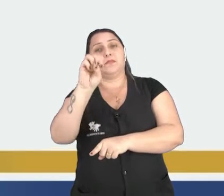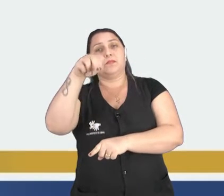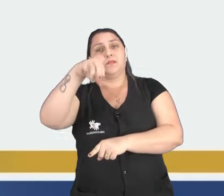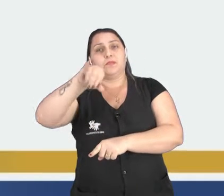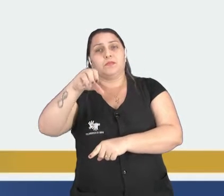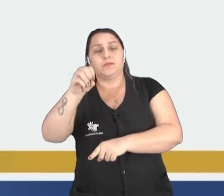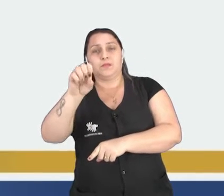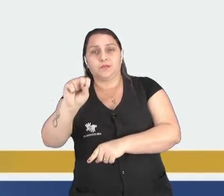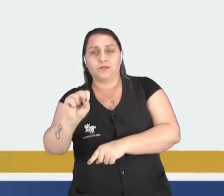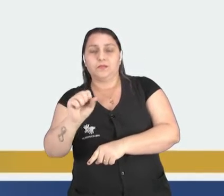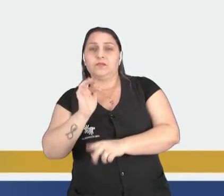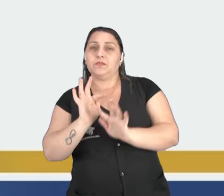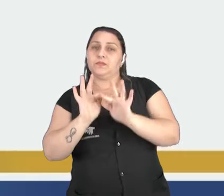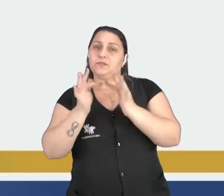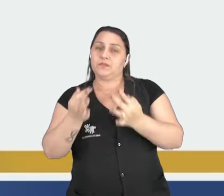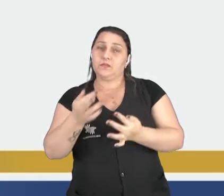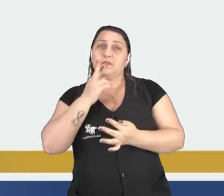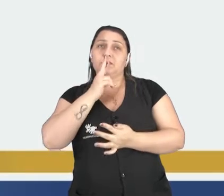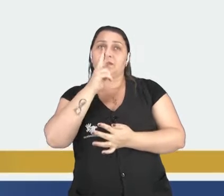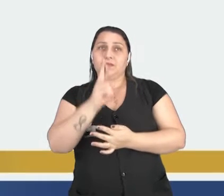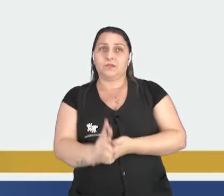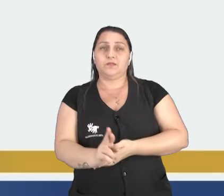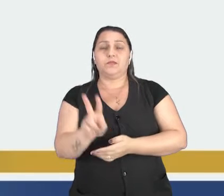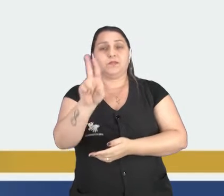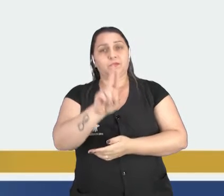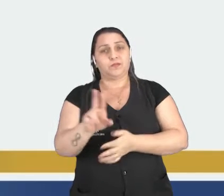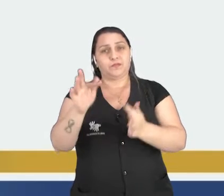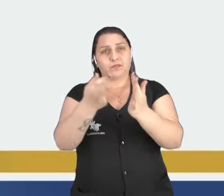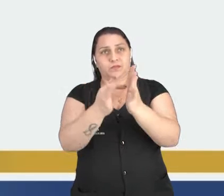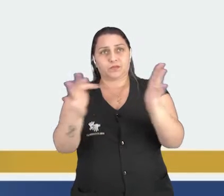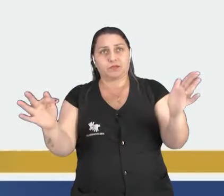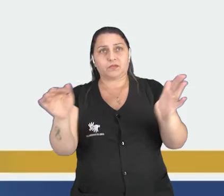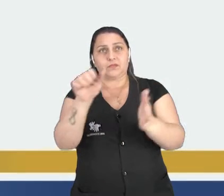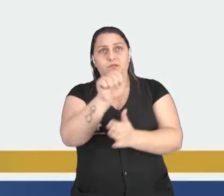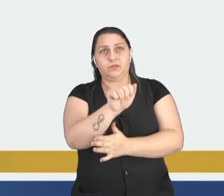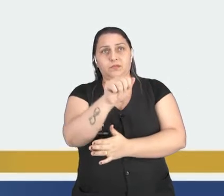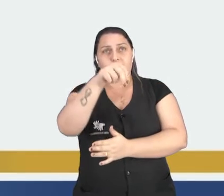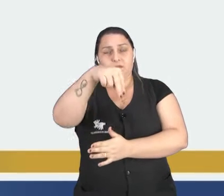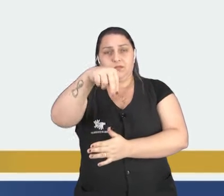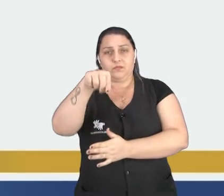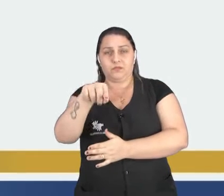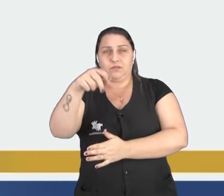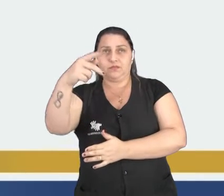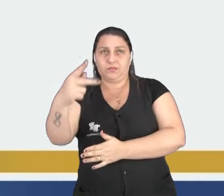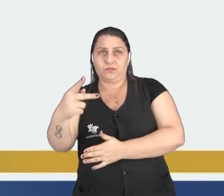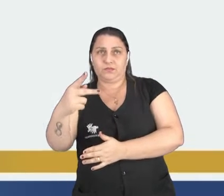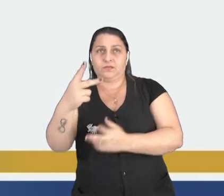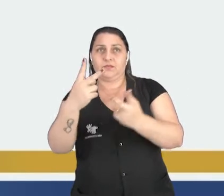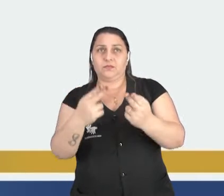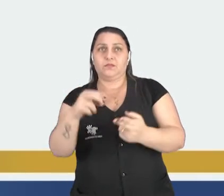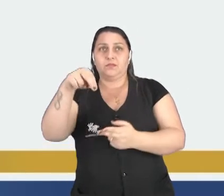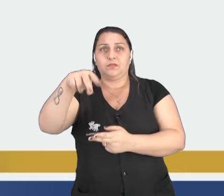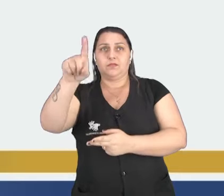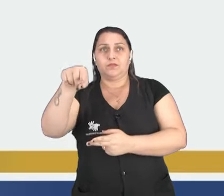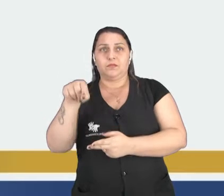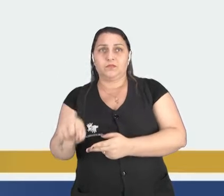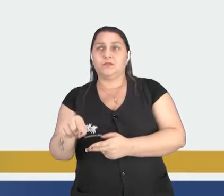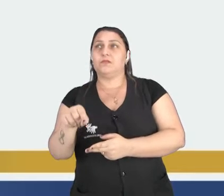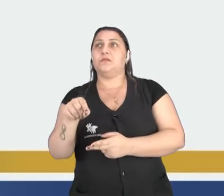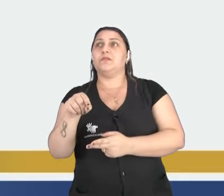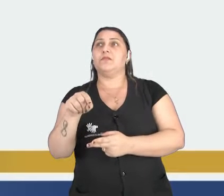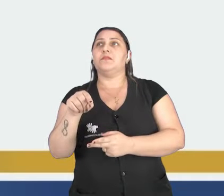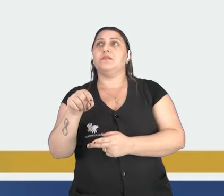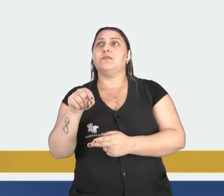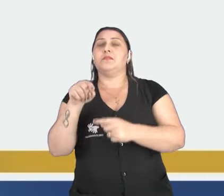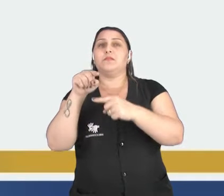que eu possa chegar na resposta, eu vou utilizar a seguinte fórmula. Arranjo de n, p a p, é igual a n fatorial